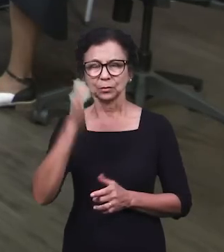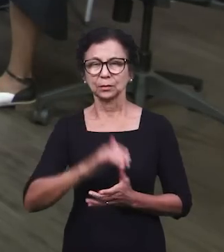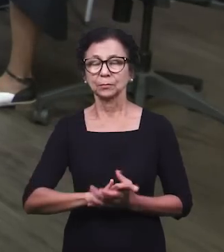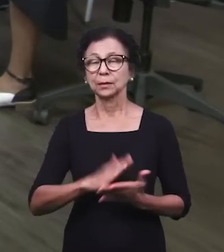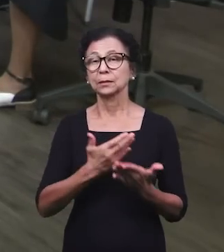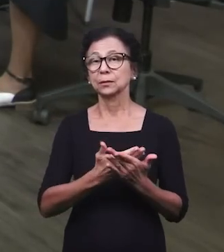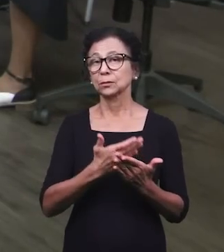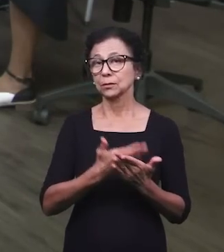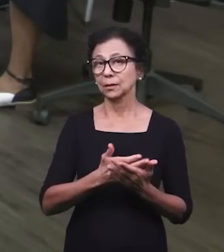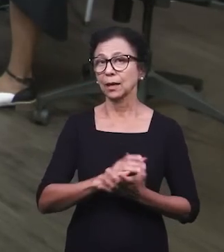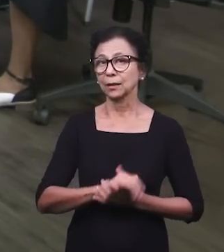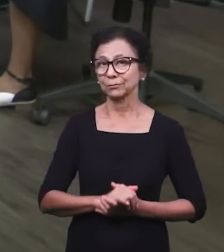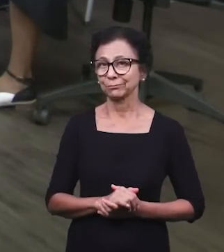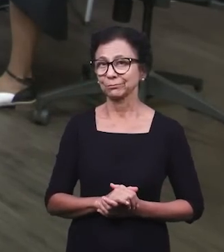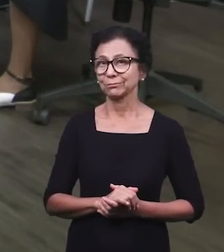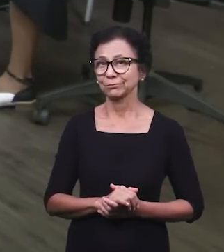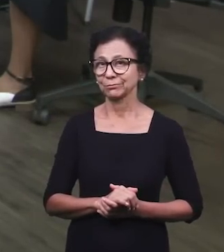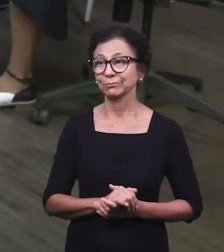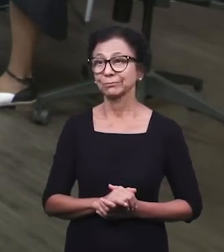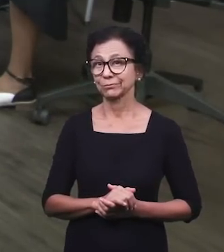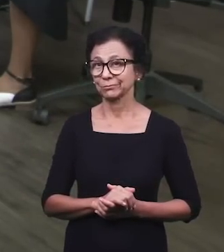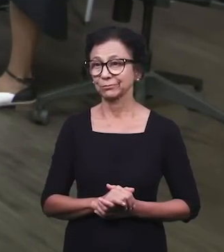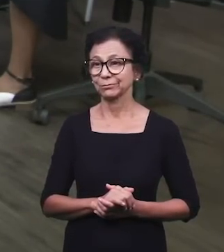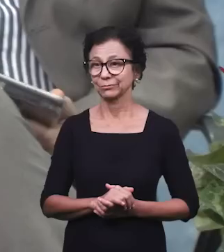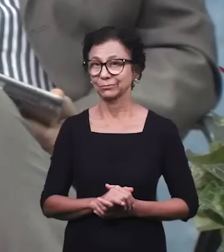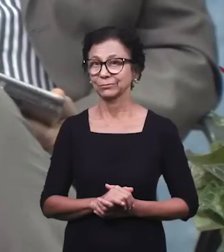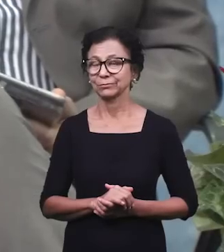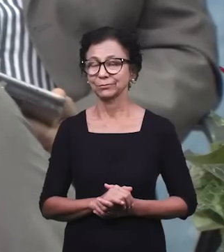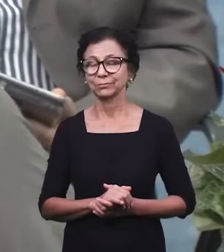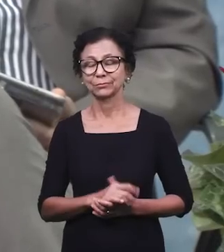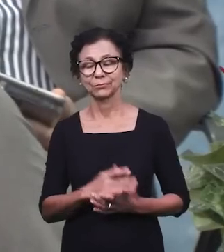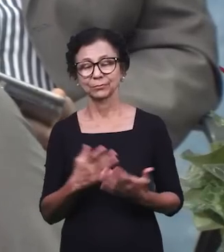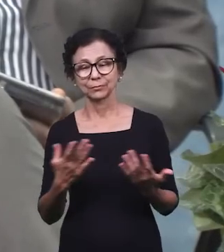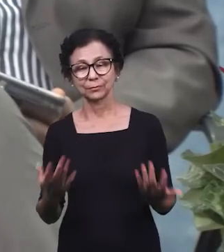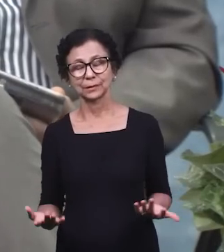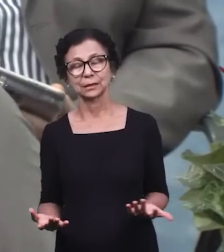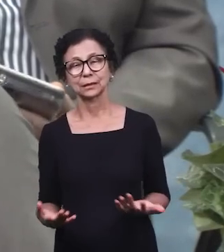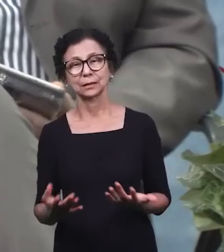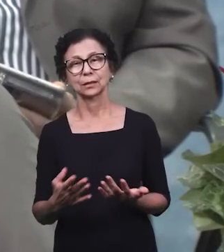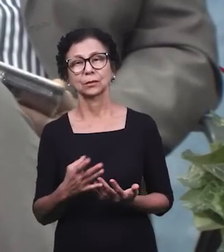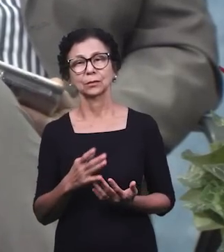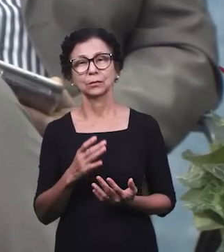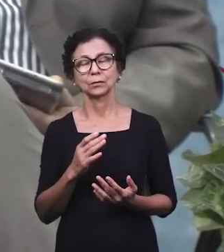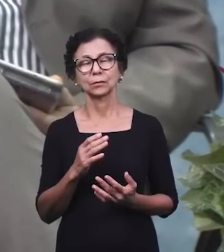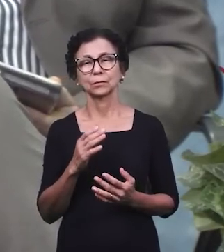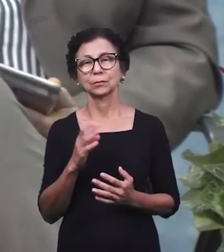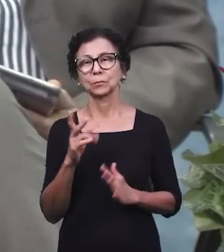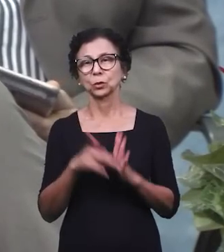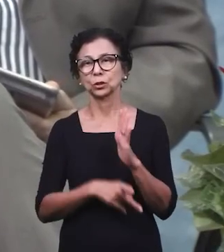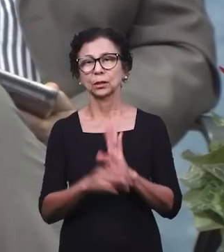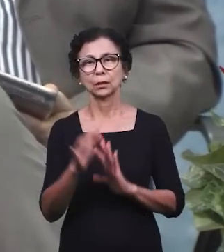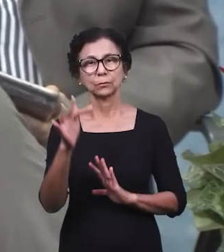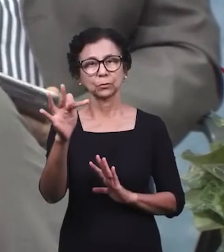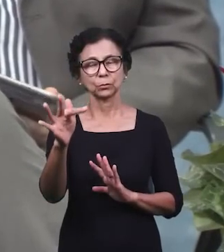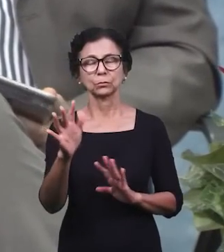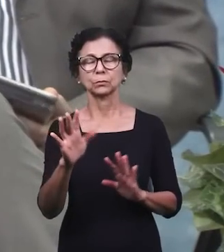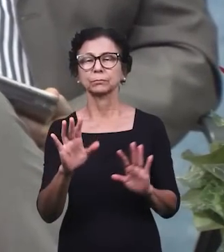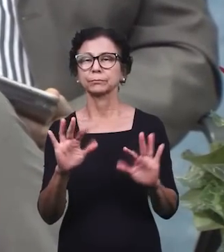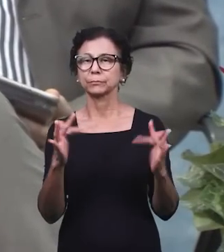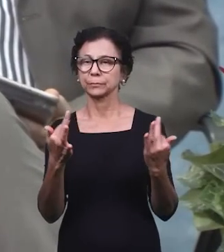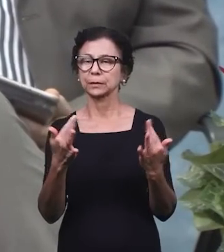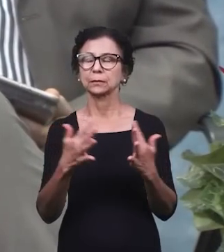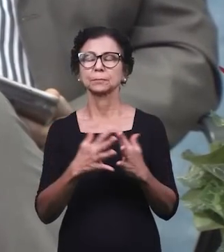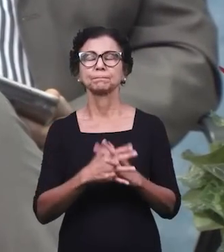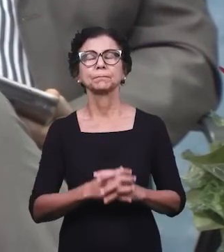levado em consideração, né, na hora de construir um futuro, um planejamento de futuro. Lembrar sempre, né, pastor